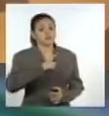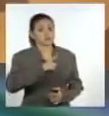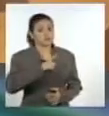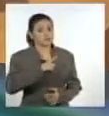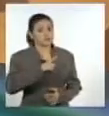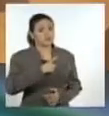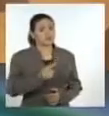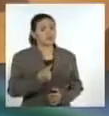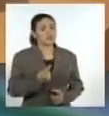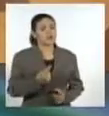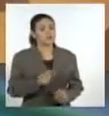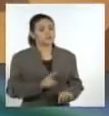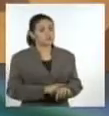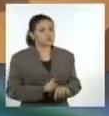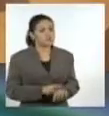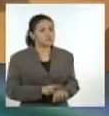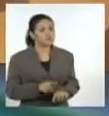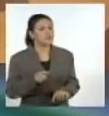virulência ímpar,